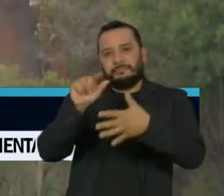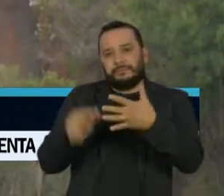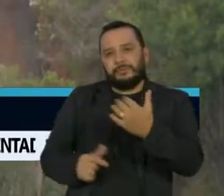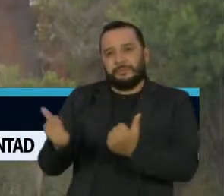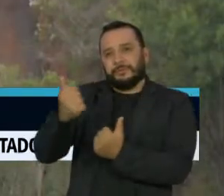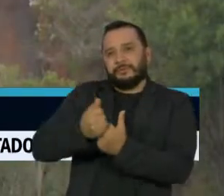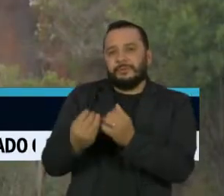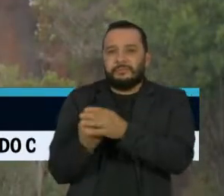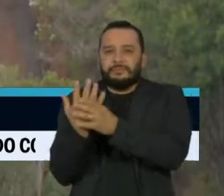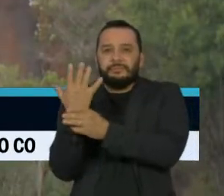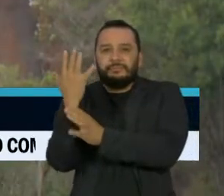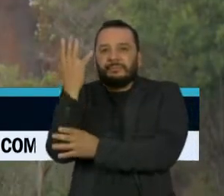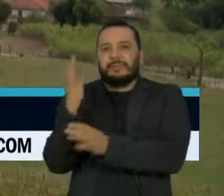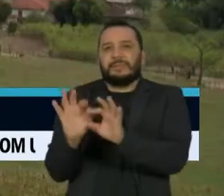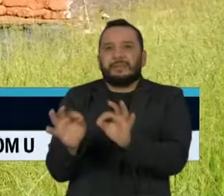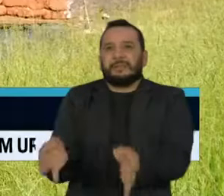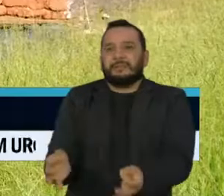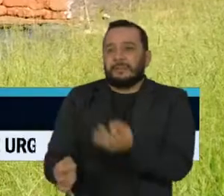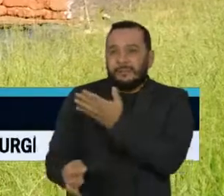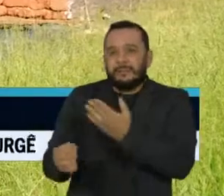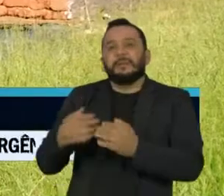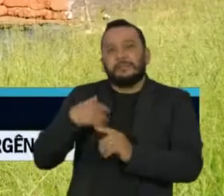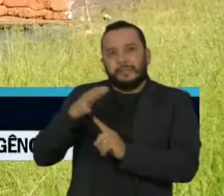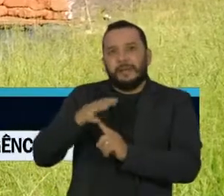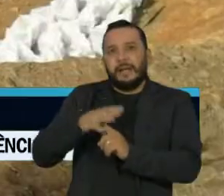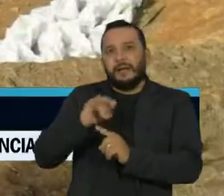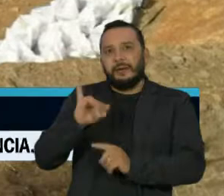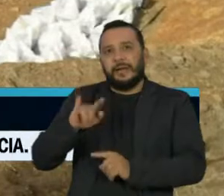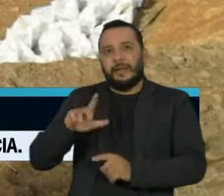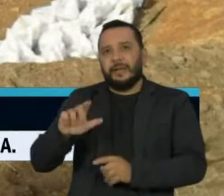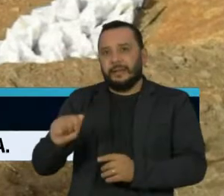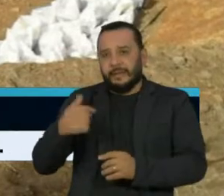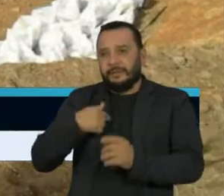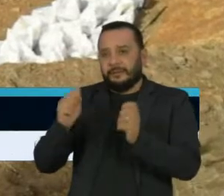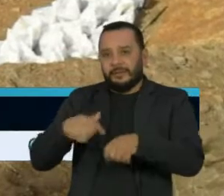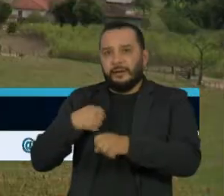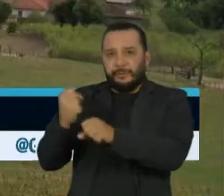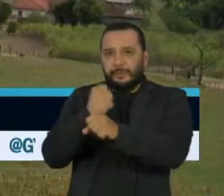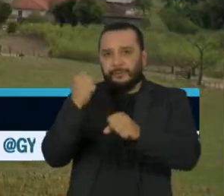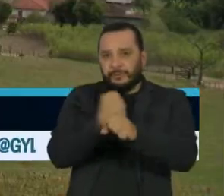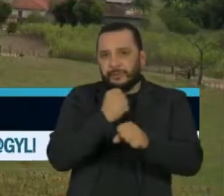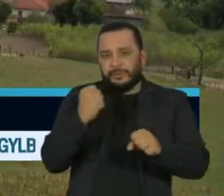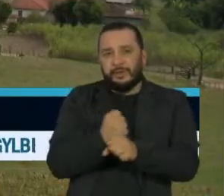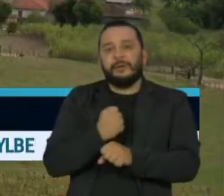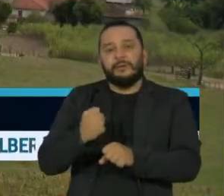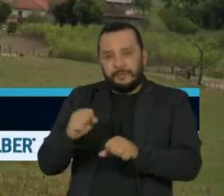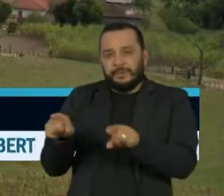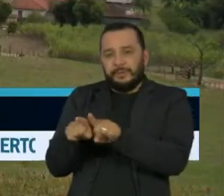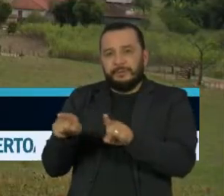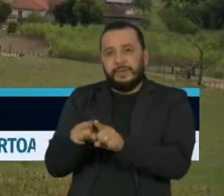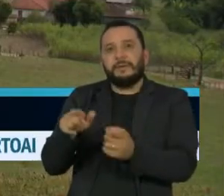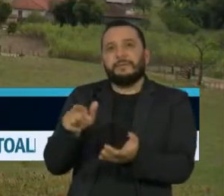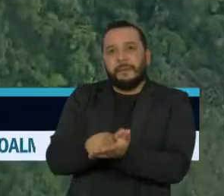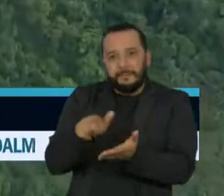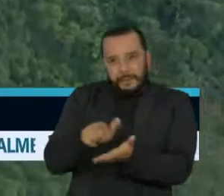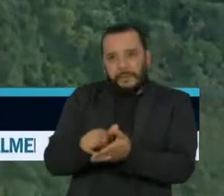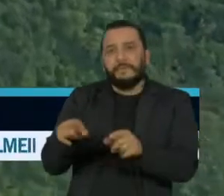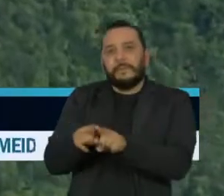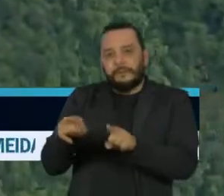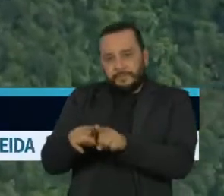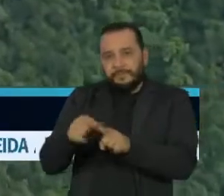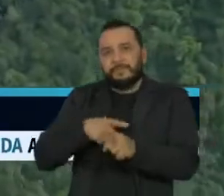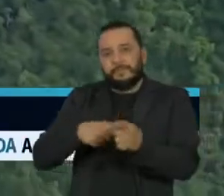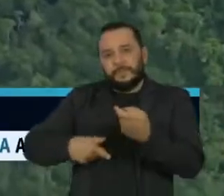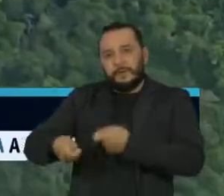se concentra em regiões de mata de araucárias usadas na construção civil e na indústria do papel e também para o agronegócio. Nos